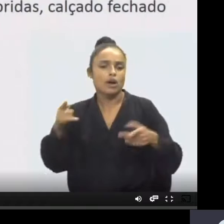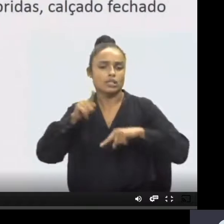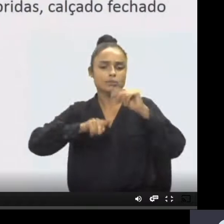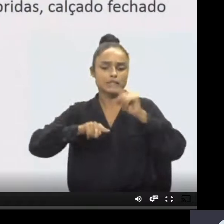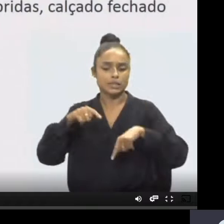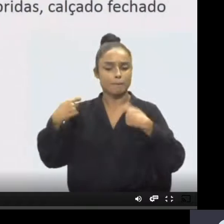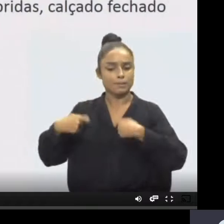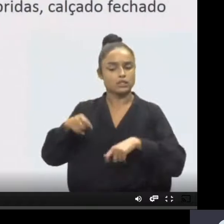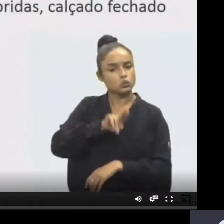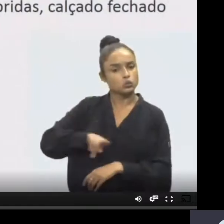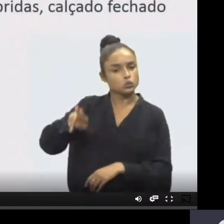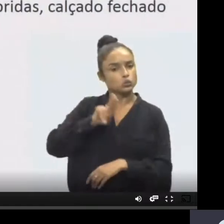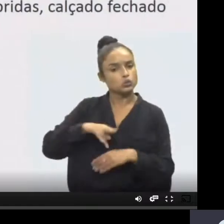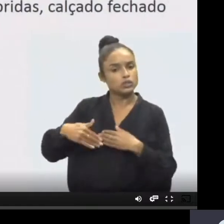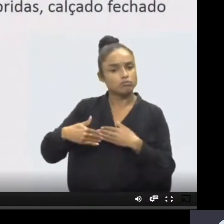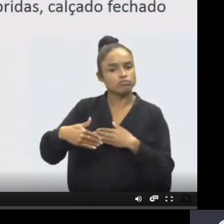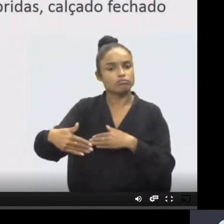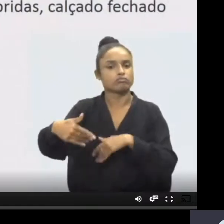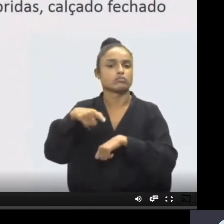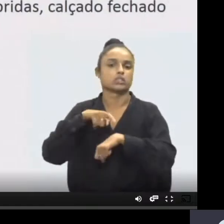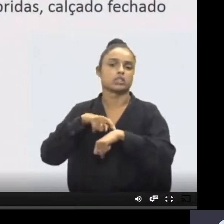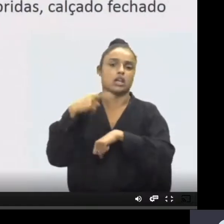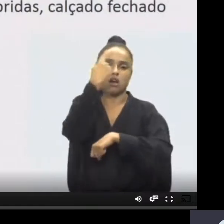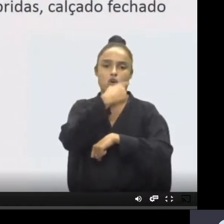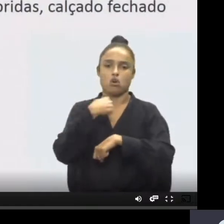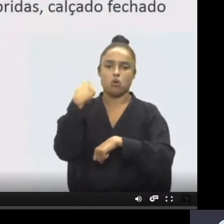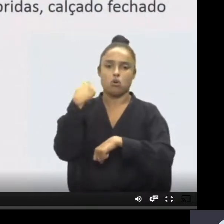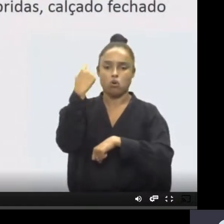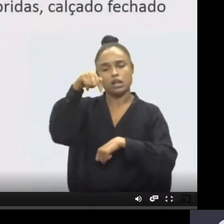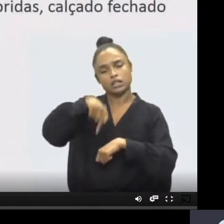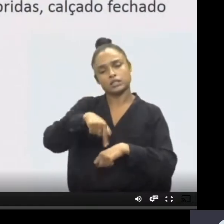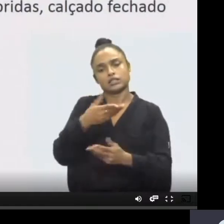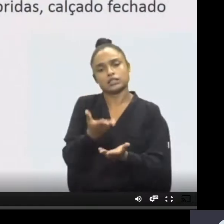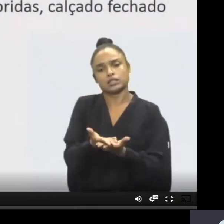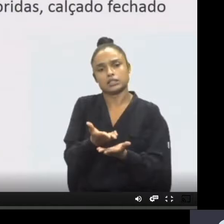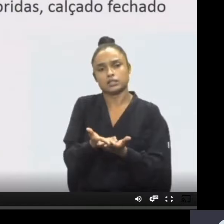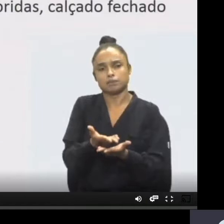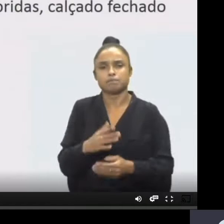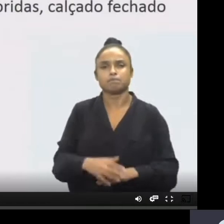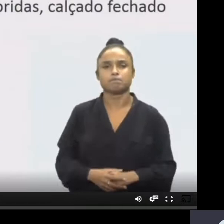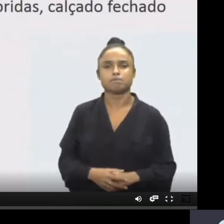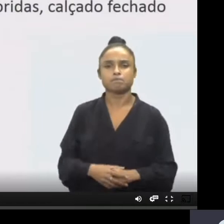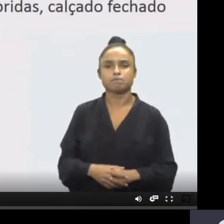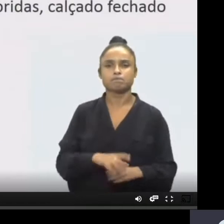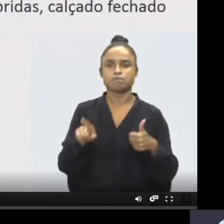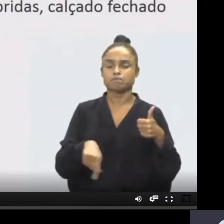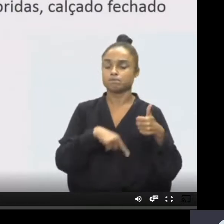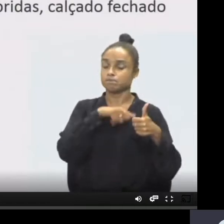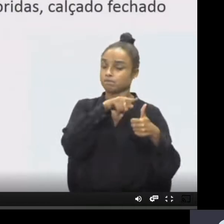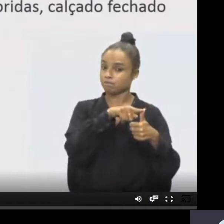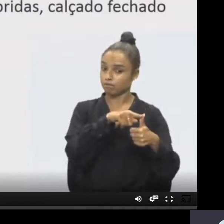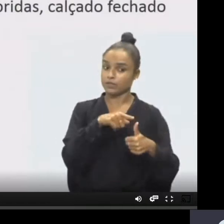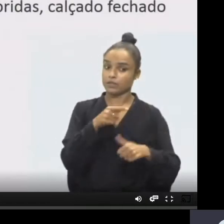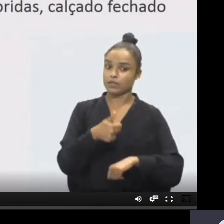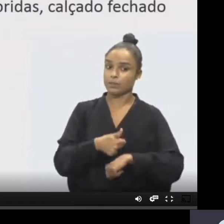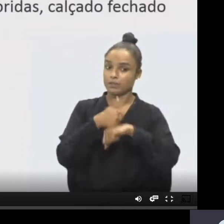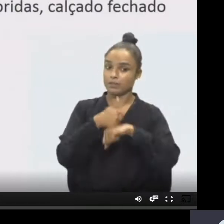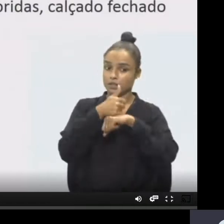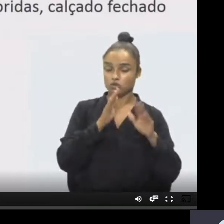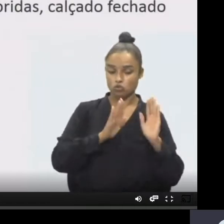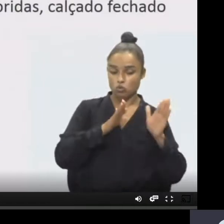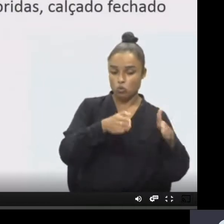serão trabalhadas. Então, inicialmente, as práticas são realizadas no laboratório multidisciplinar. Então, no